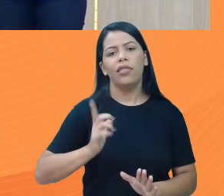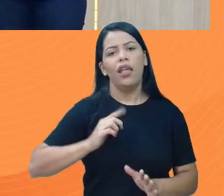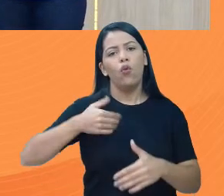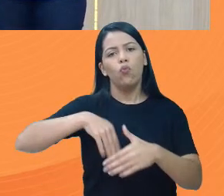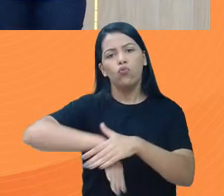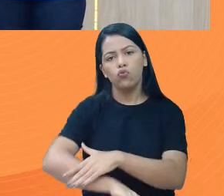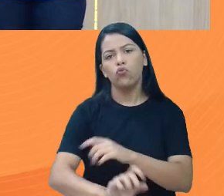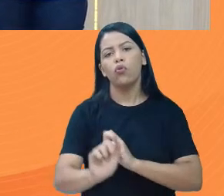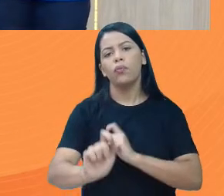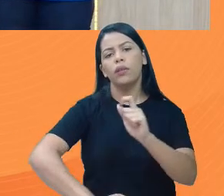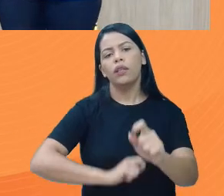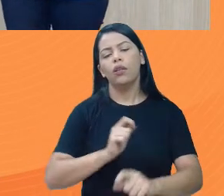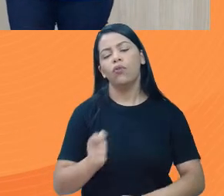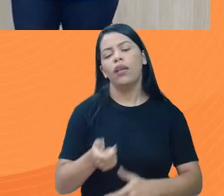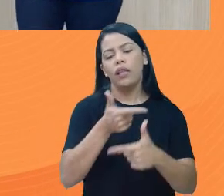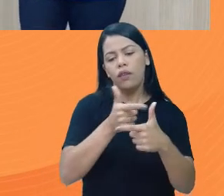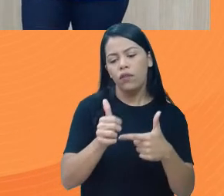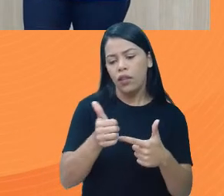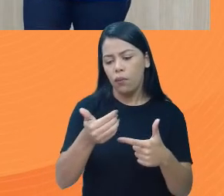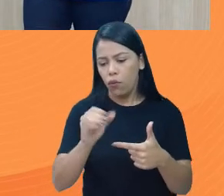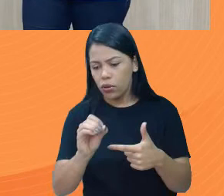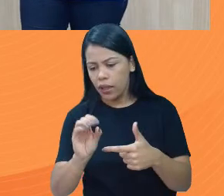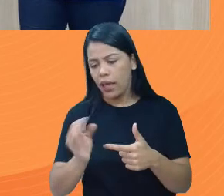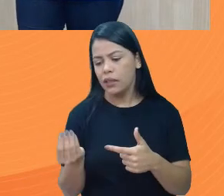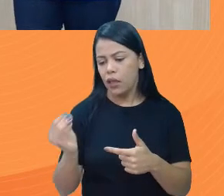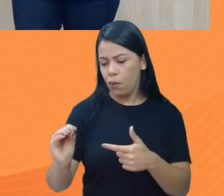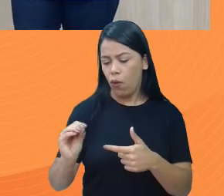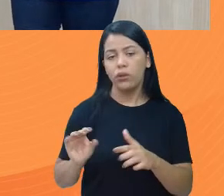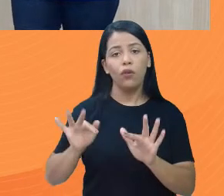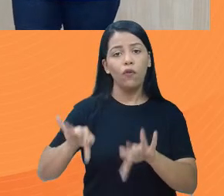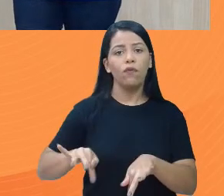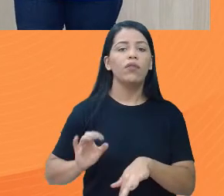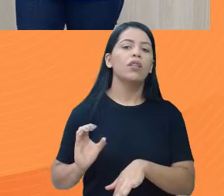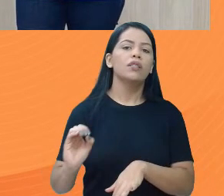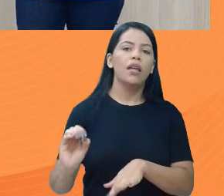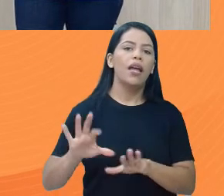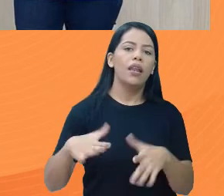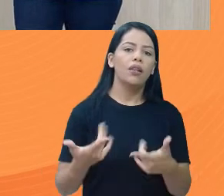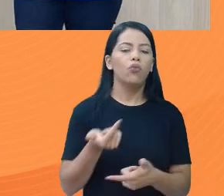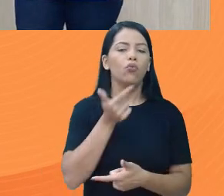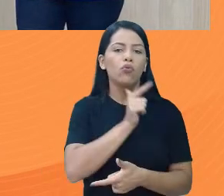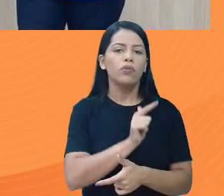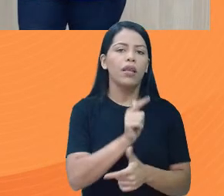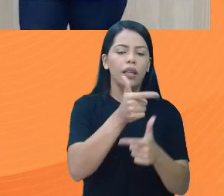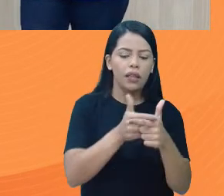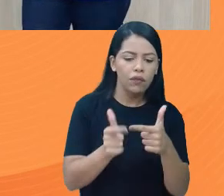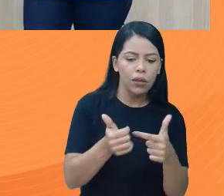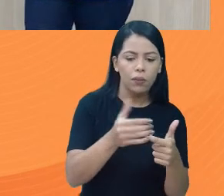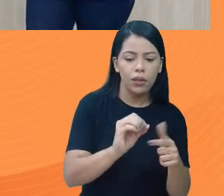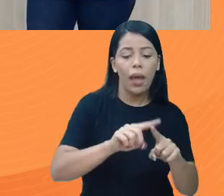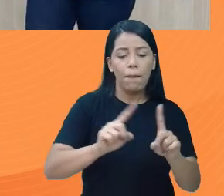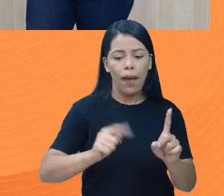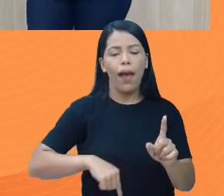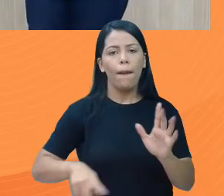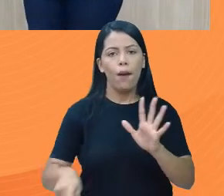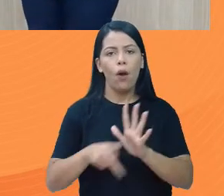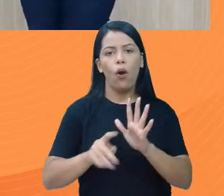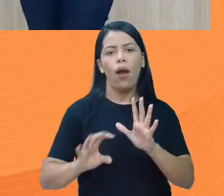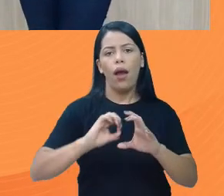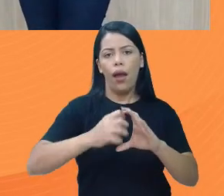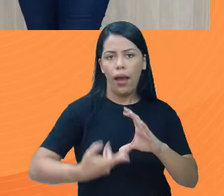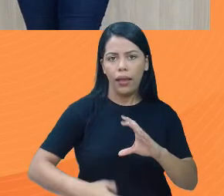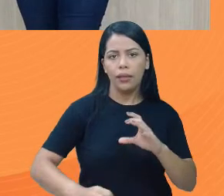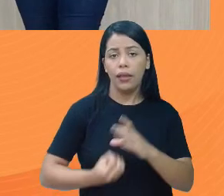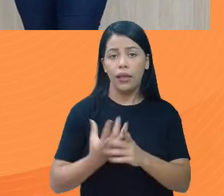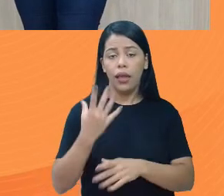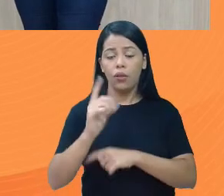no final. Então, se não for zero o número, não dá para dividir para 10. Mas isso é uma característica que surge através